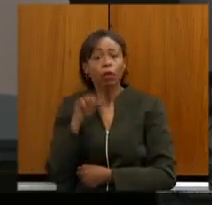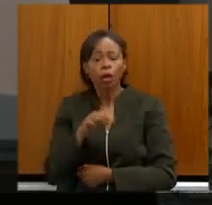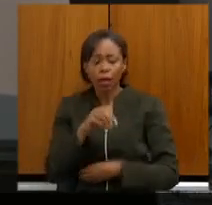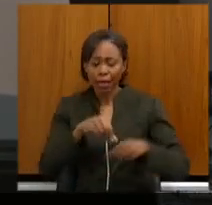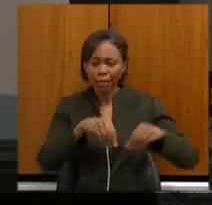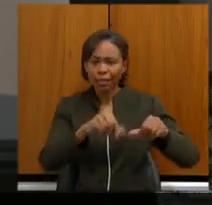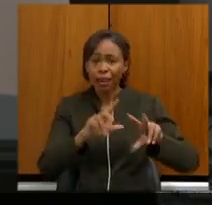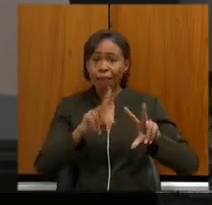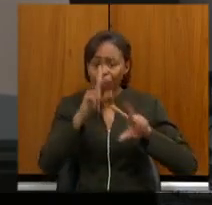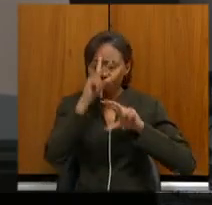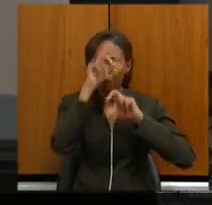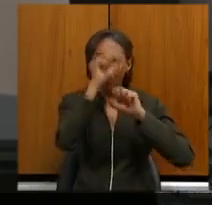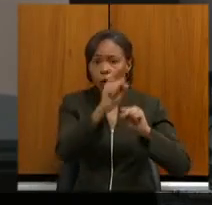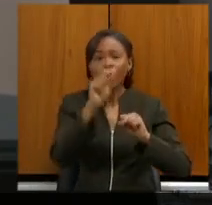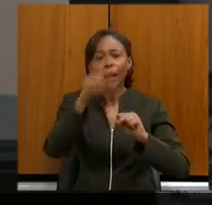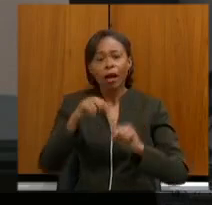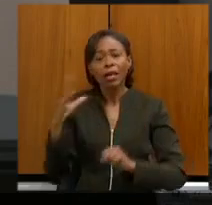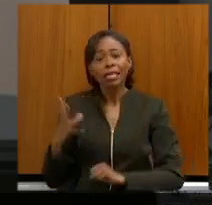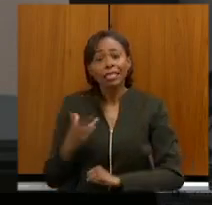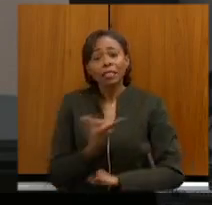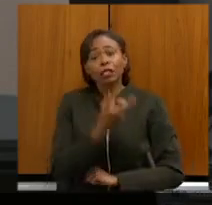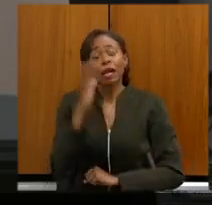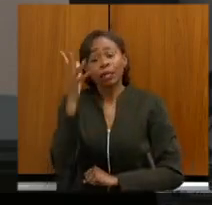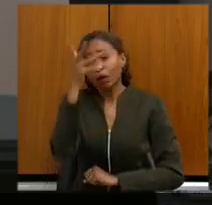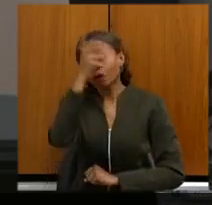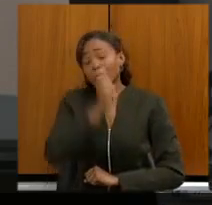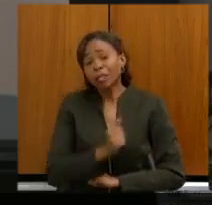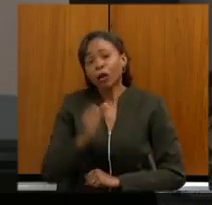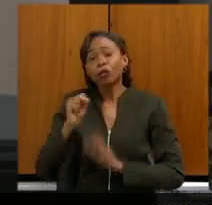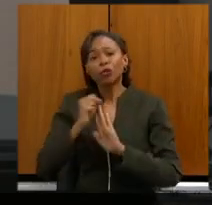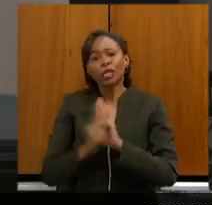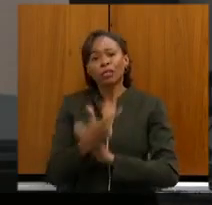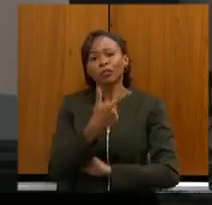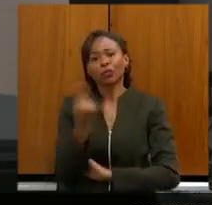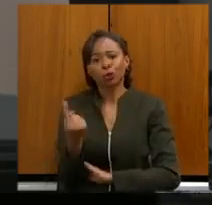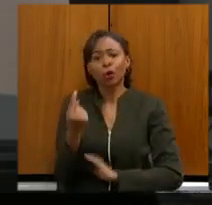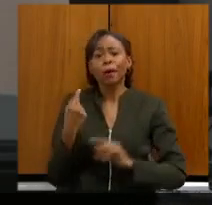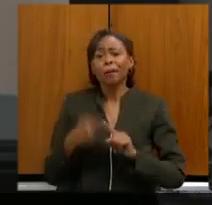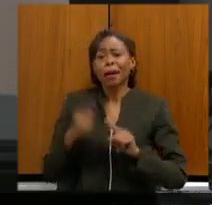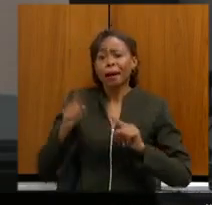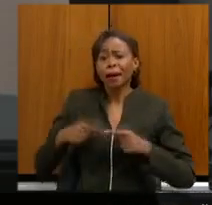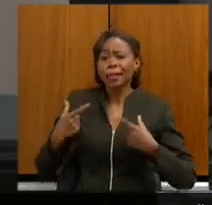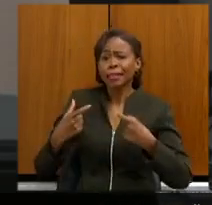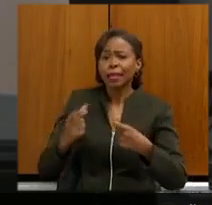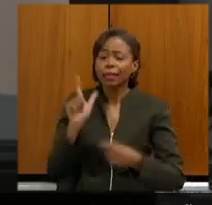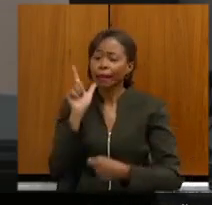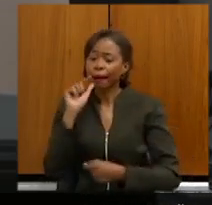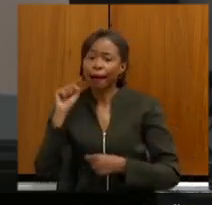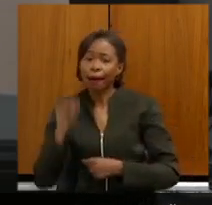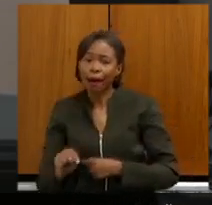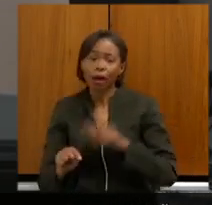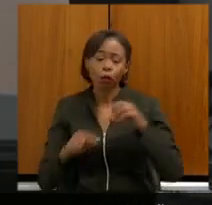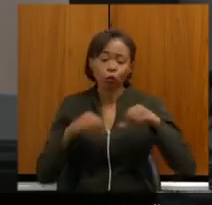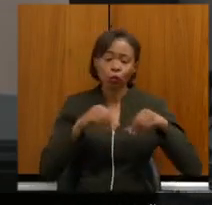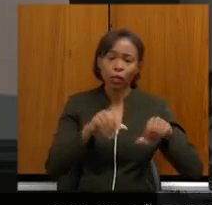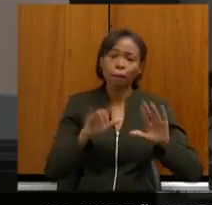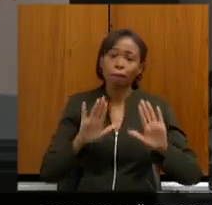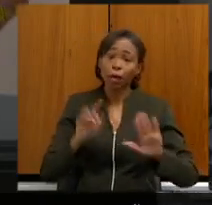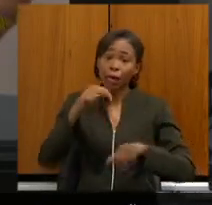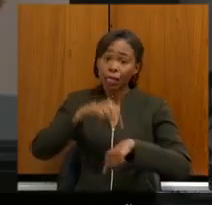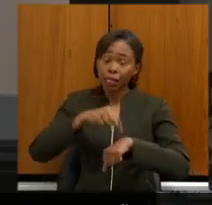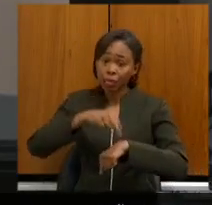vai ser a salvação do Século 21 porque a guerra do Século 21 é a água é o território mas nesse momento